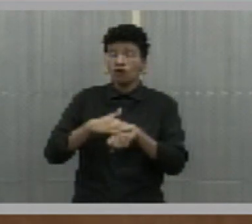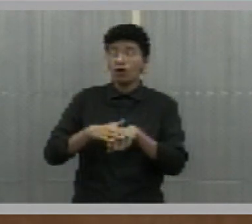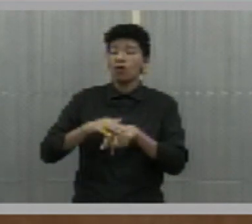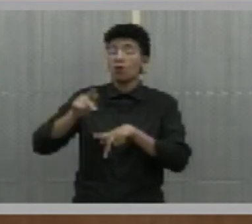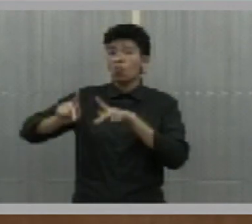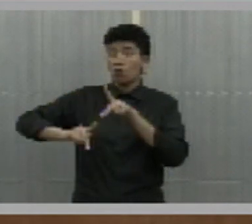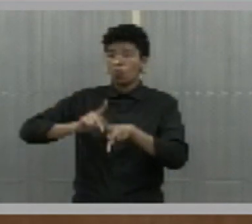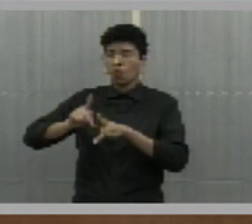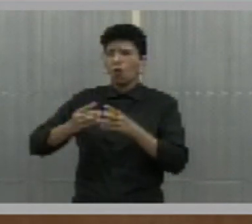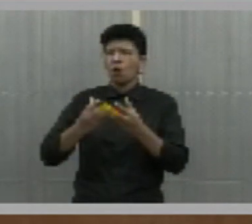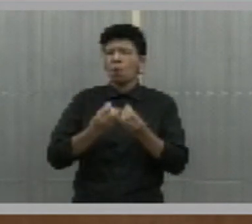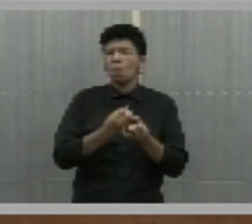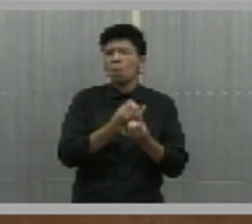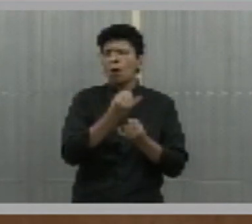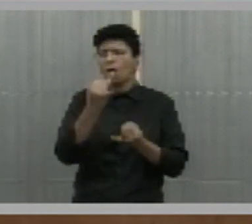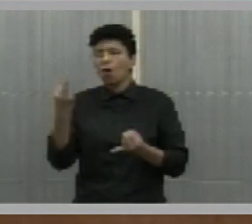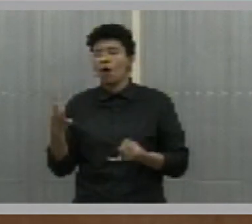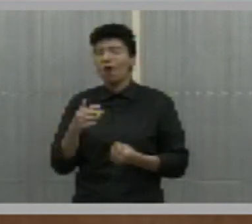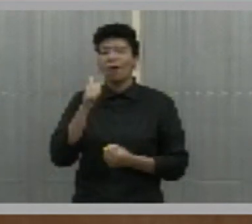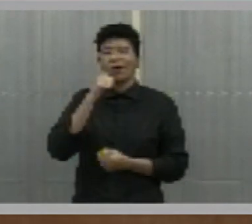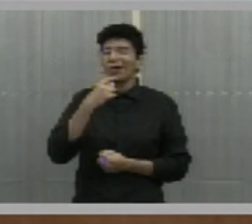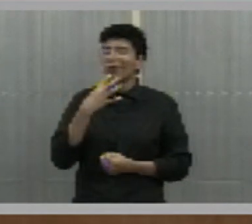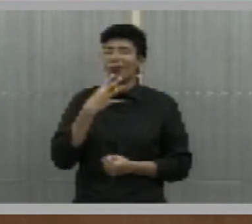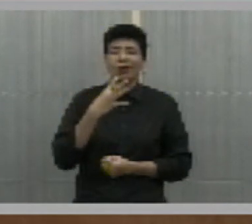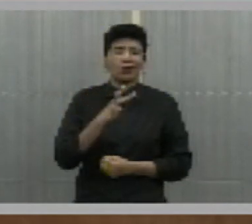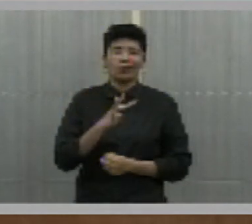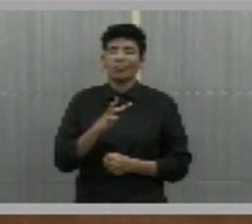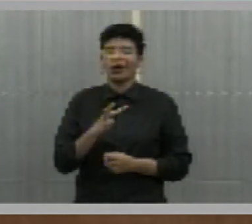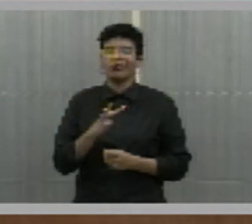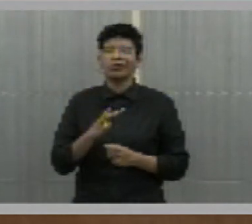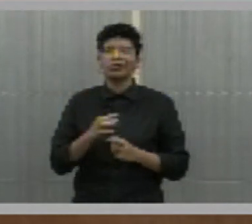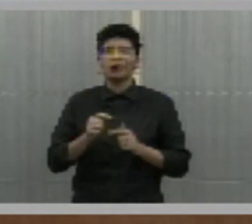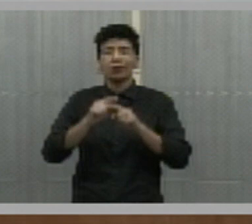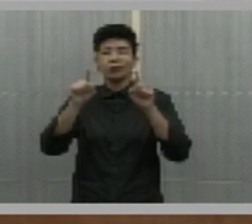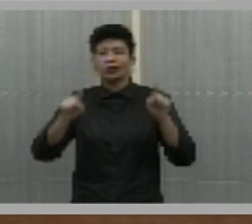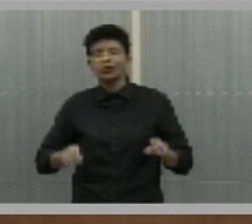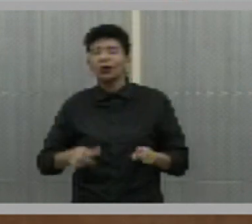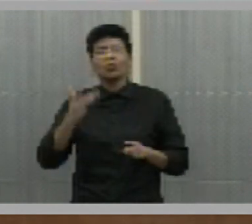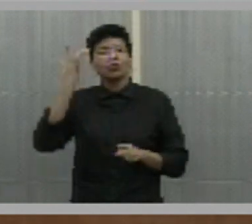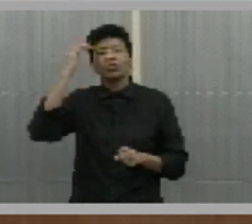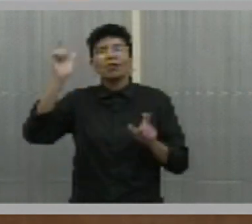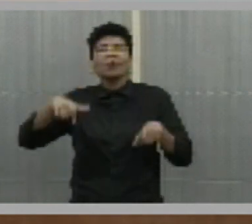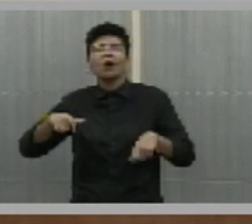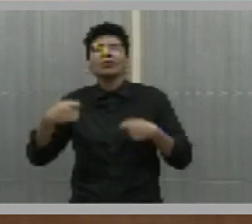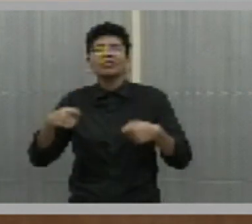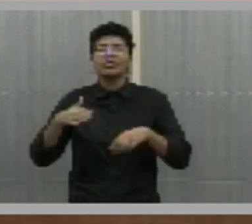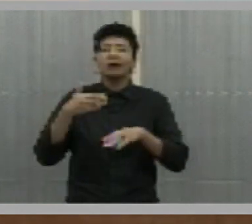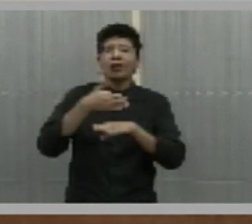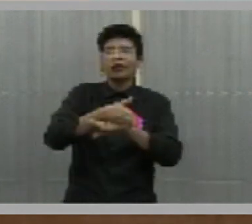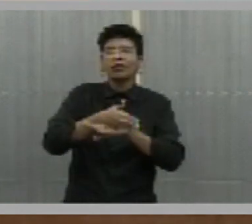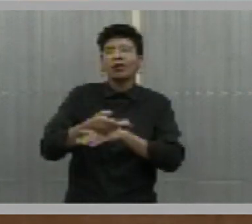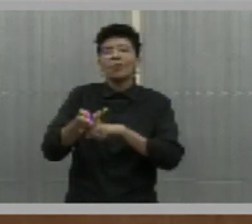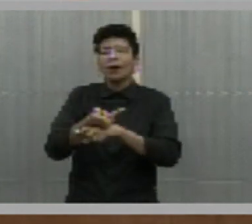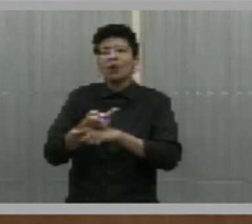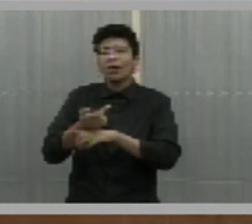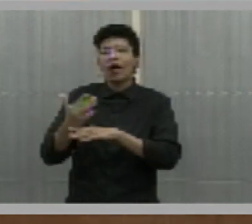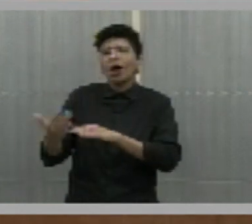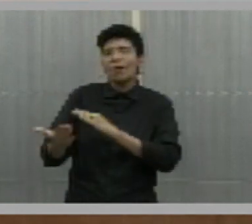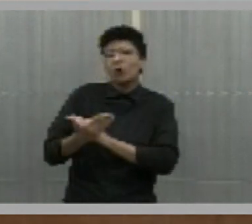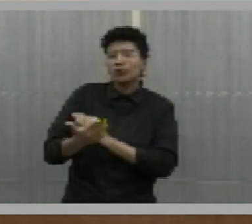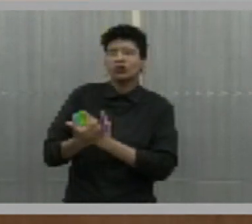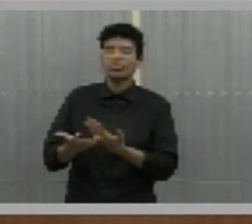populares, muitas mulheres não conhecem o serviço ou sabem onde ele funciona. Desta forma, o objetivo é